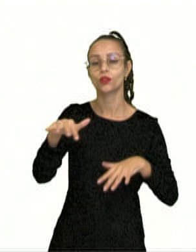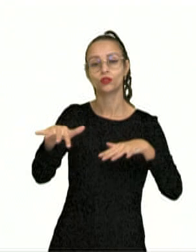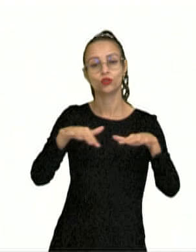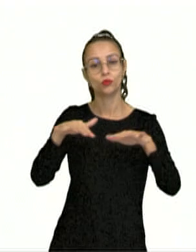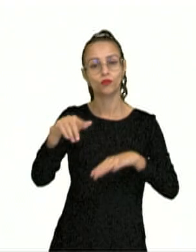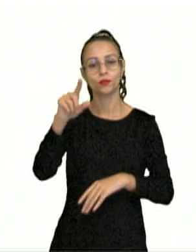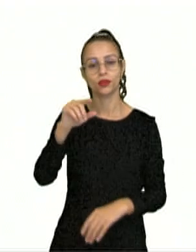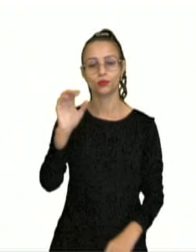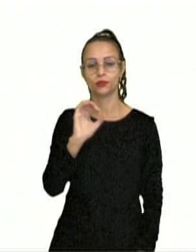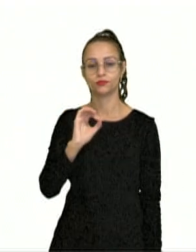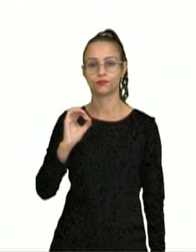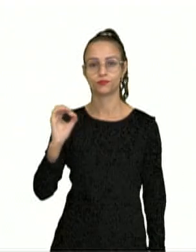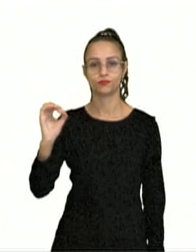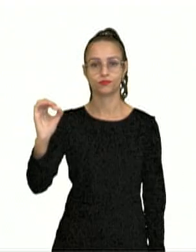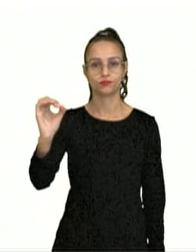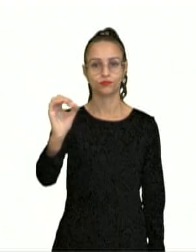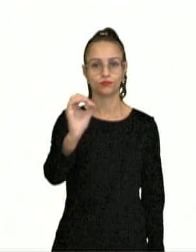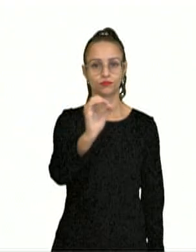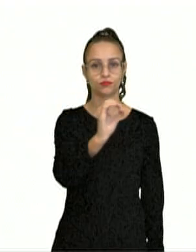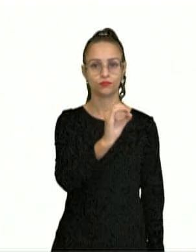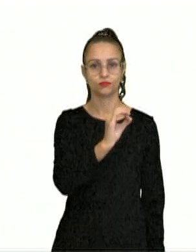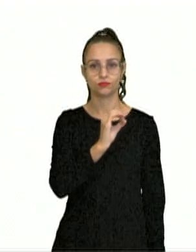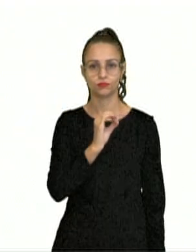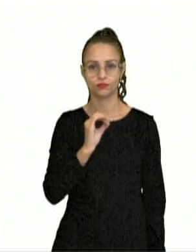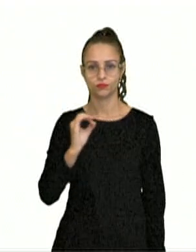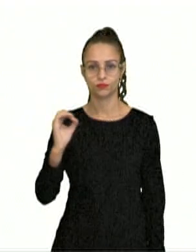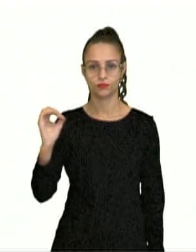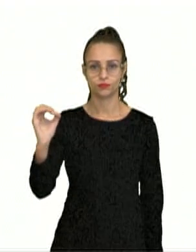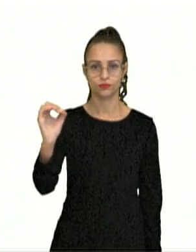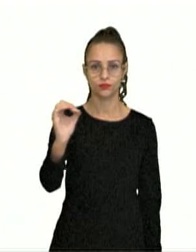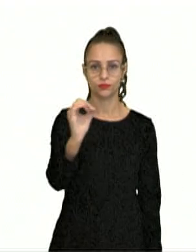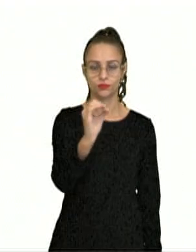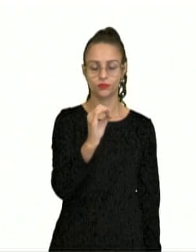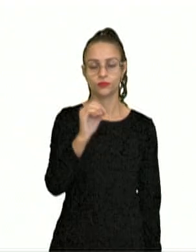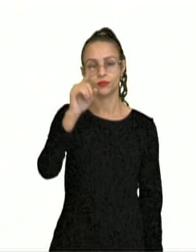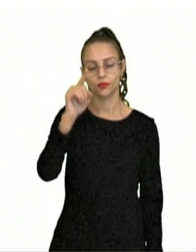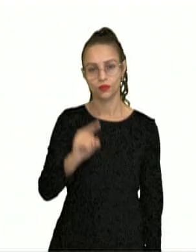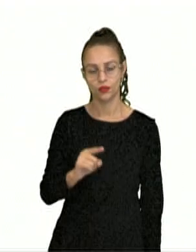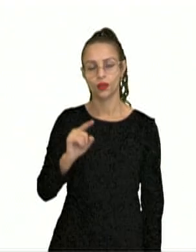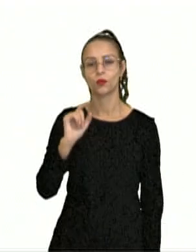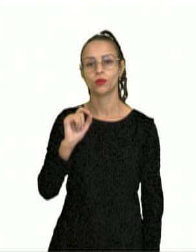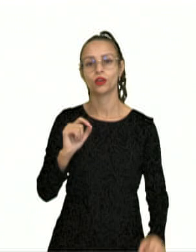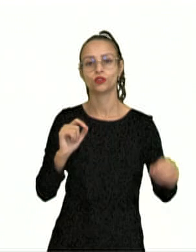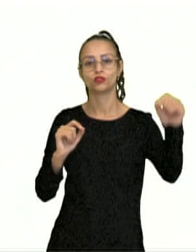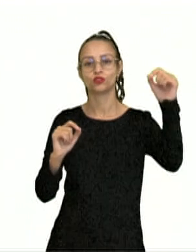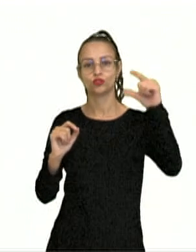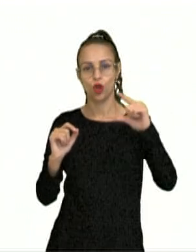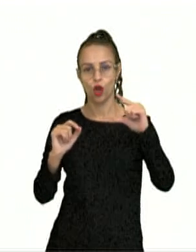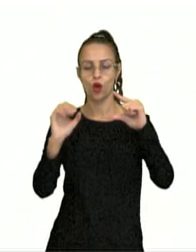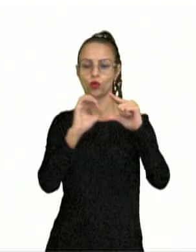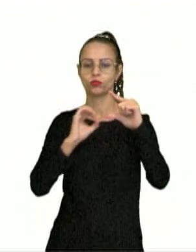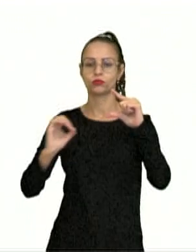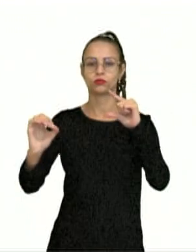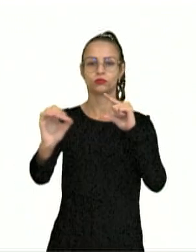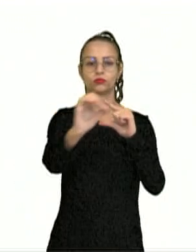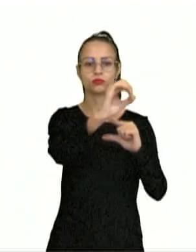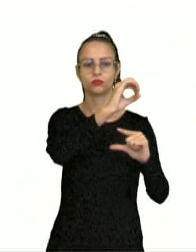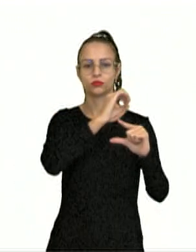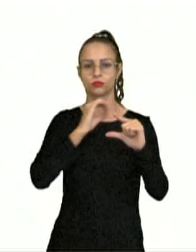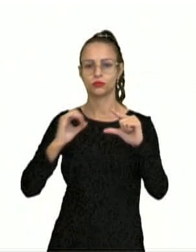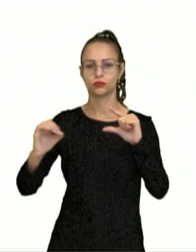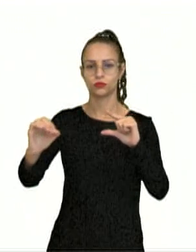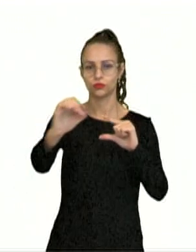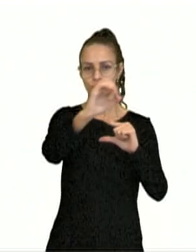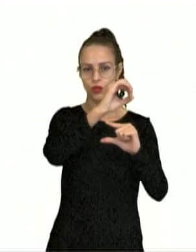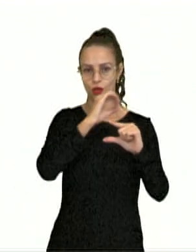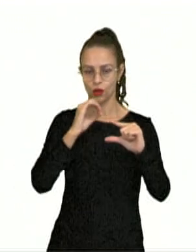realiza, que é a translação. É o movimento que o planeta faz ao redor do Sol. Então a Terra gira em torno de